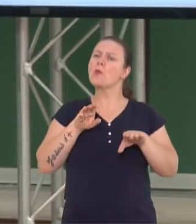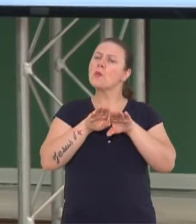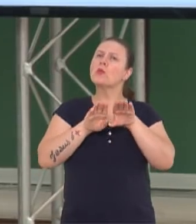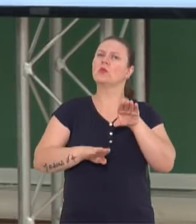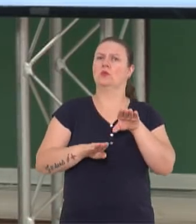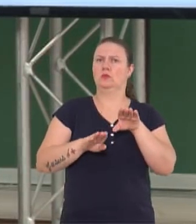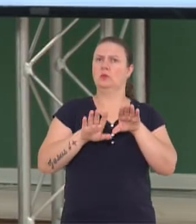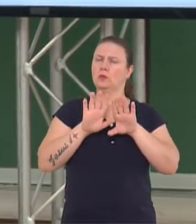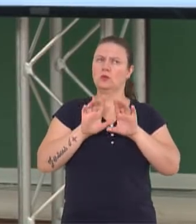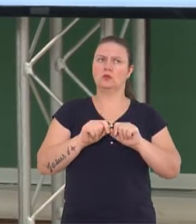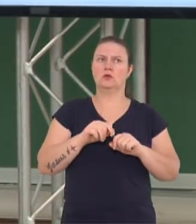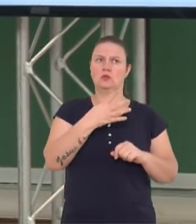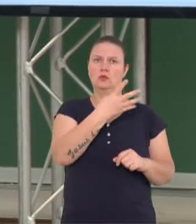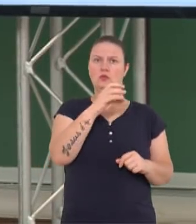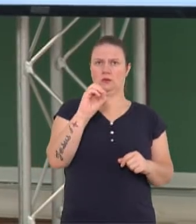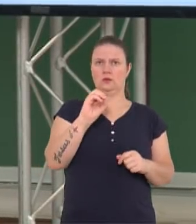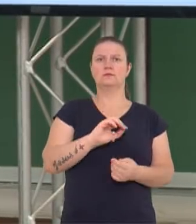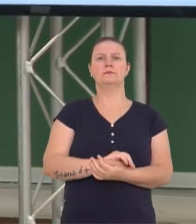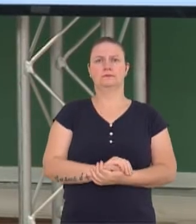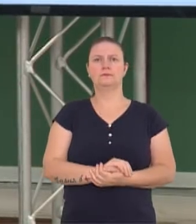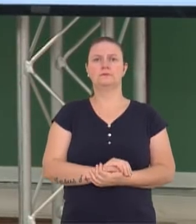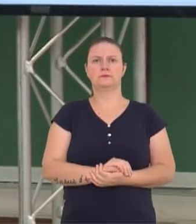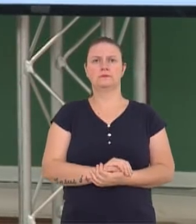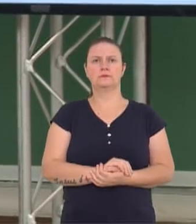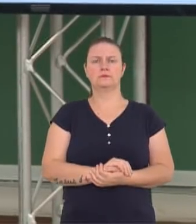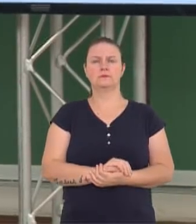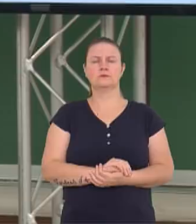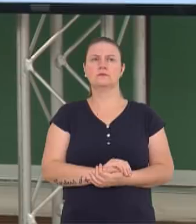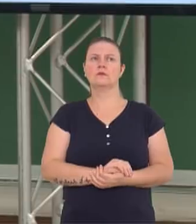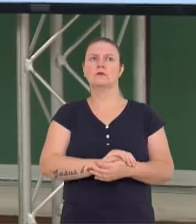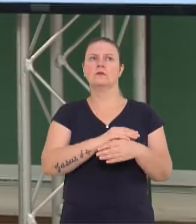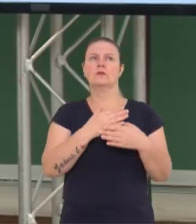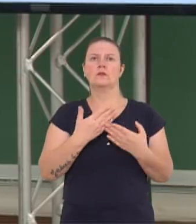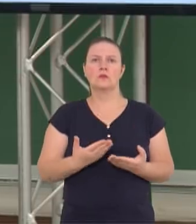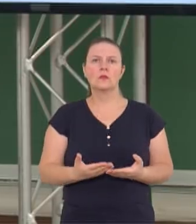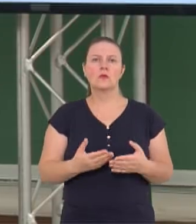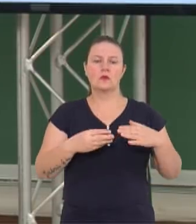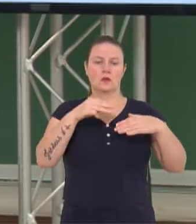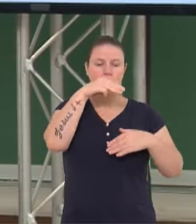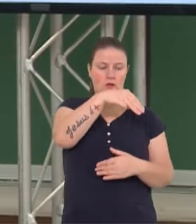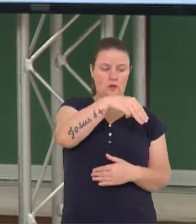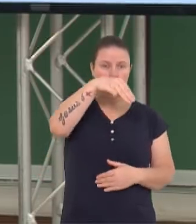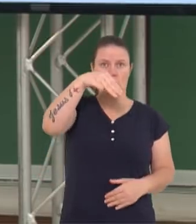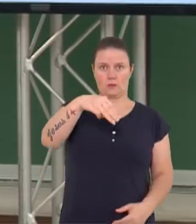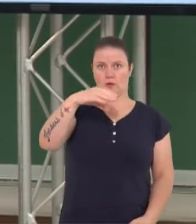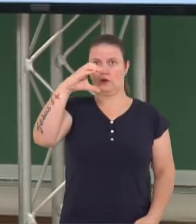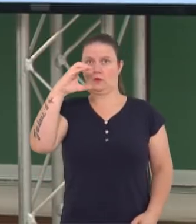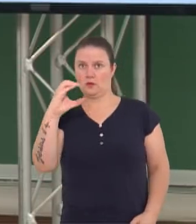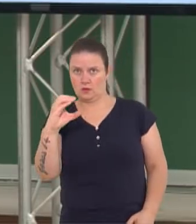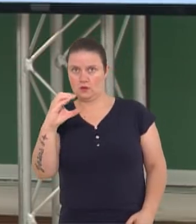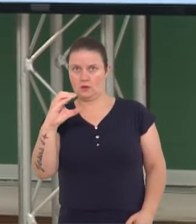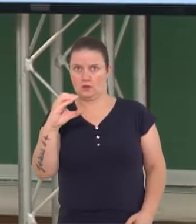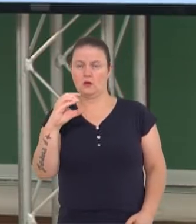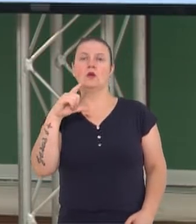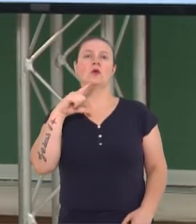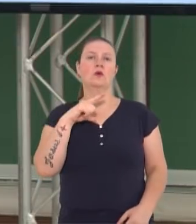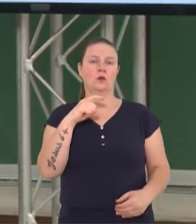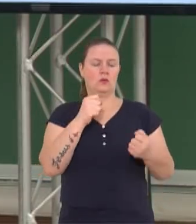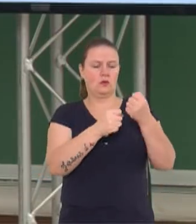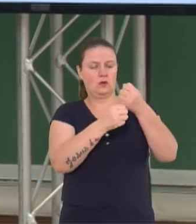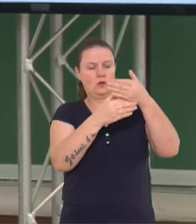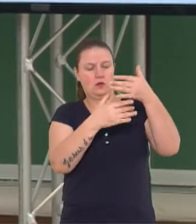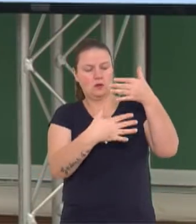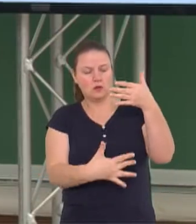é o 40. Então, o MMC, que é o mínimo múltiplo